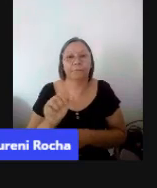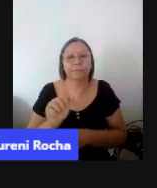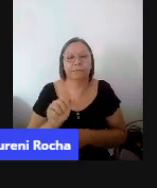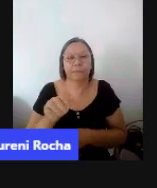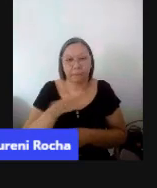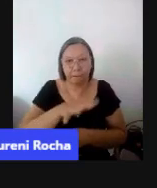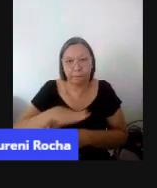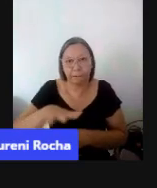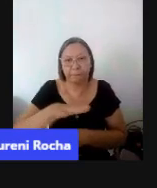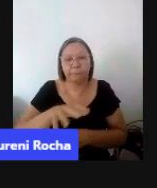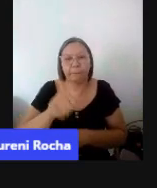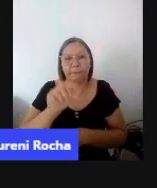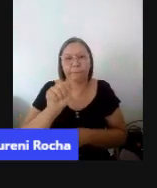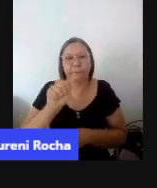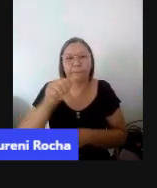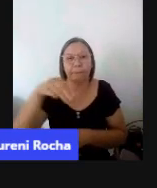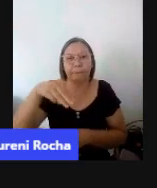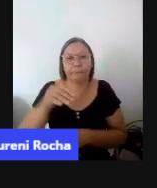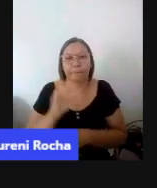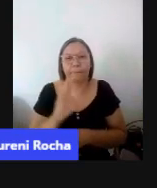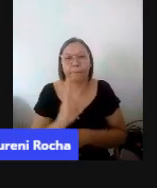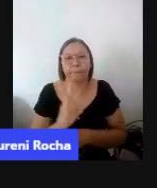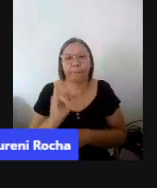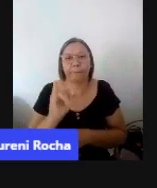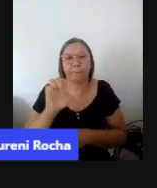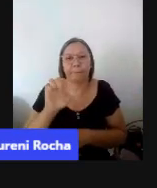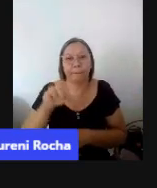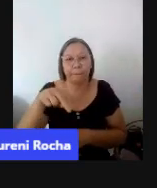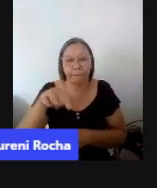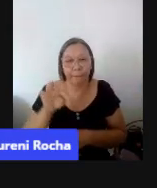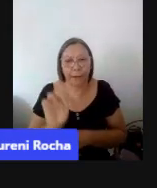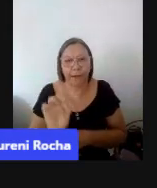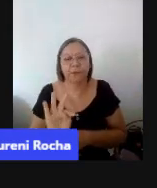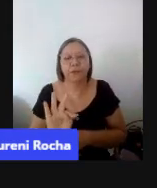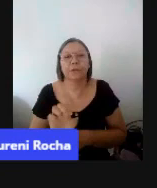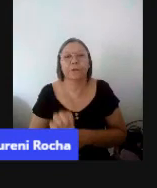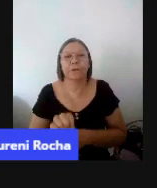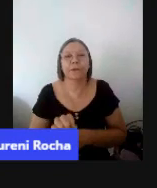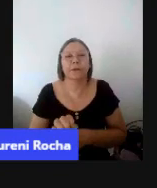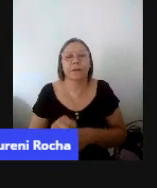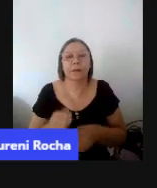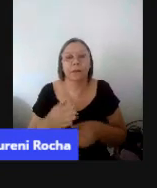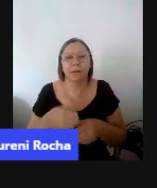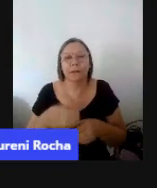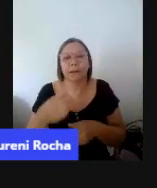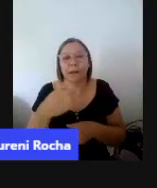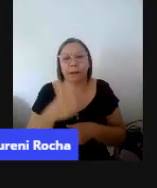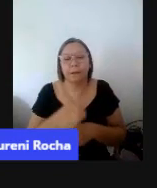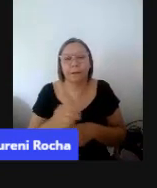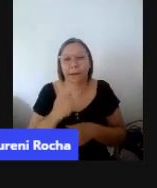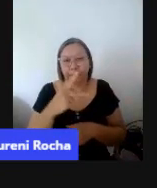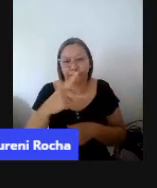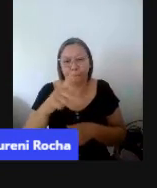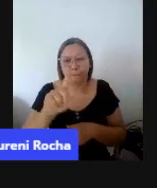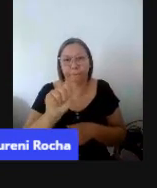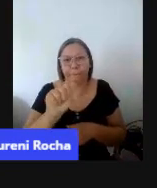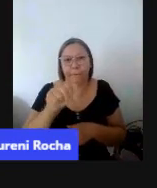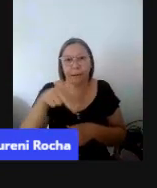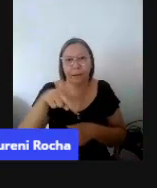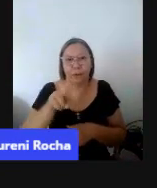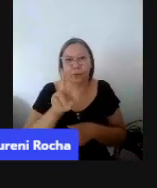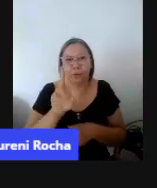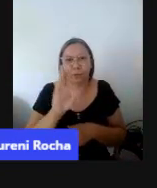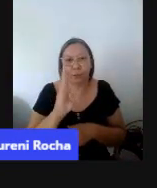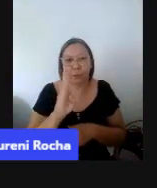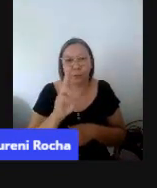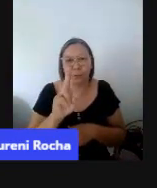Então, entrando ali no da Planurb, meio ambiente, e aí vocês conseguem acessar a parte de educação ambiental,